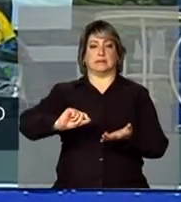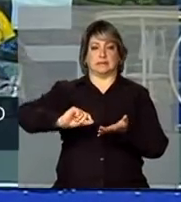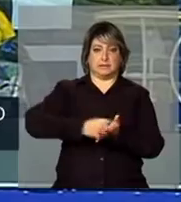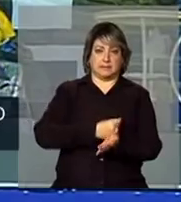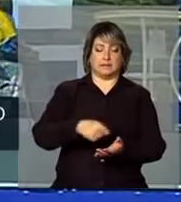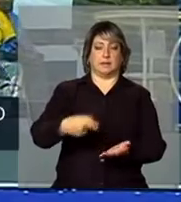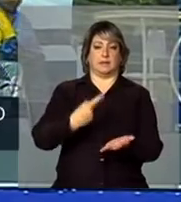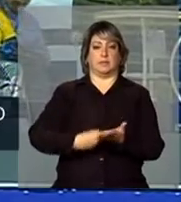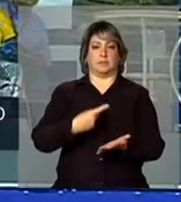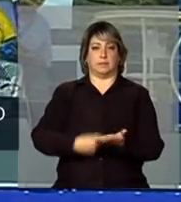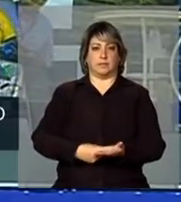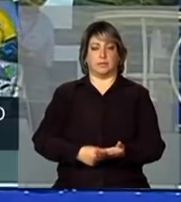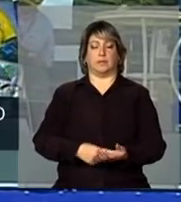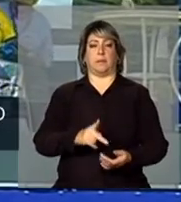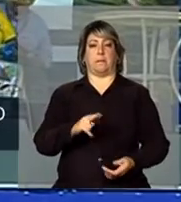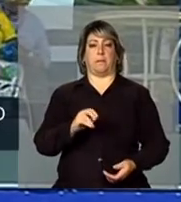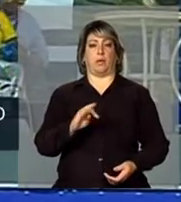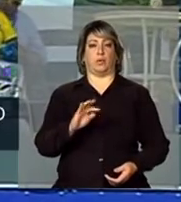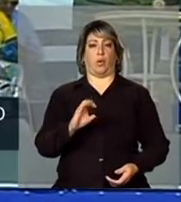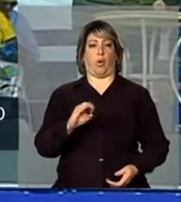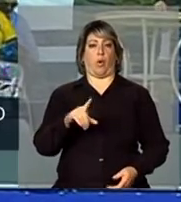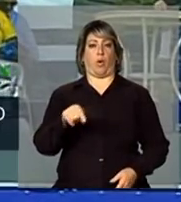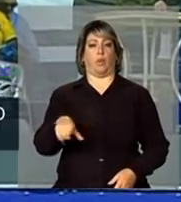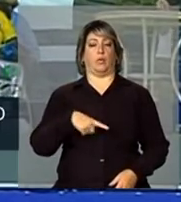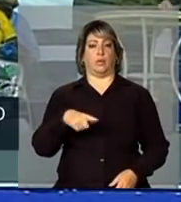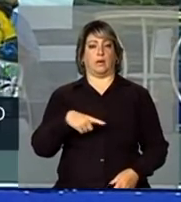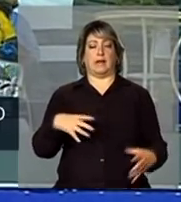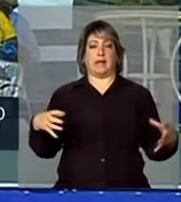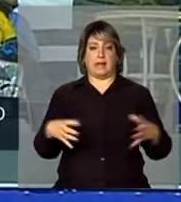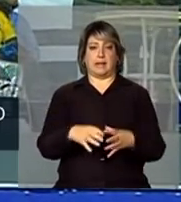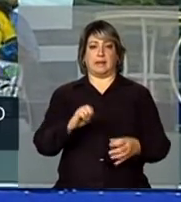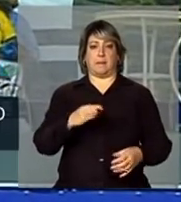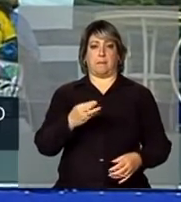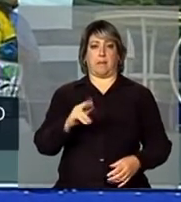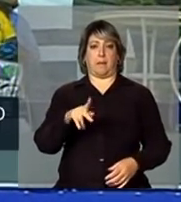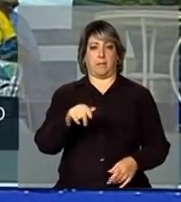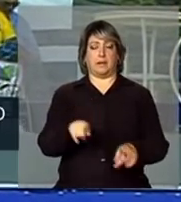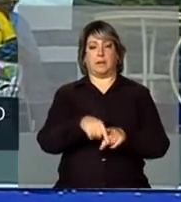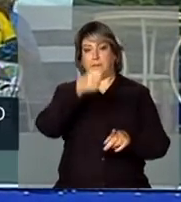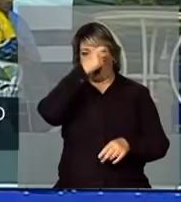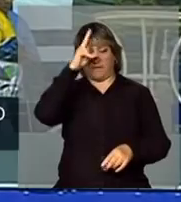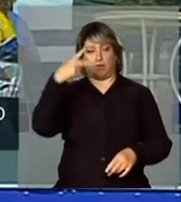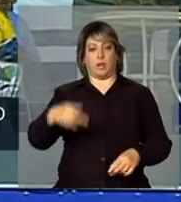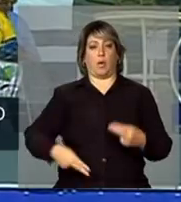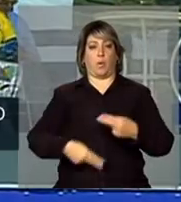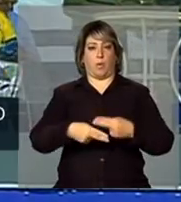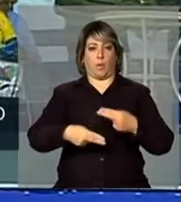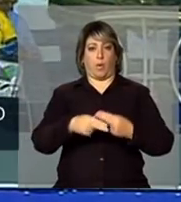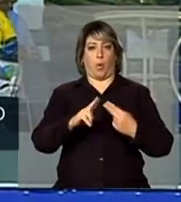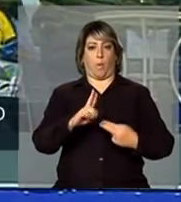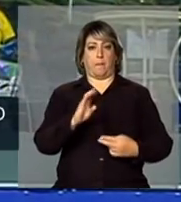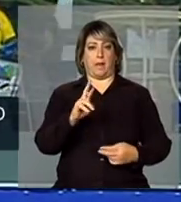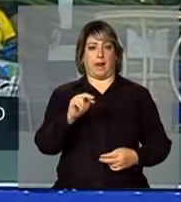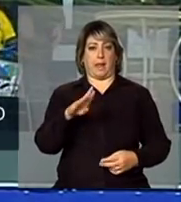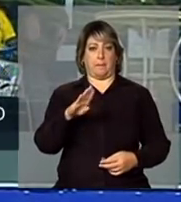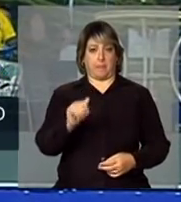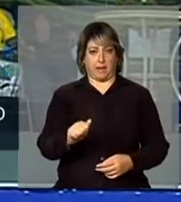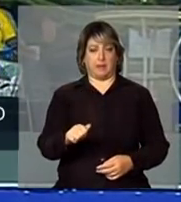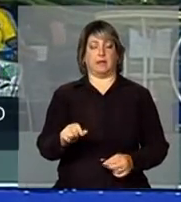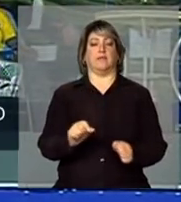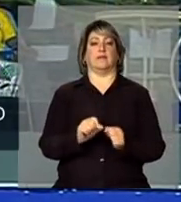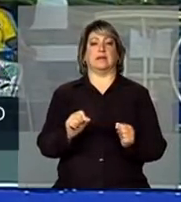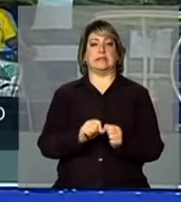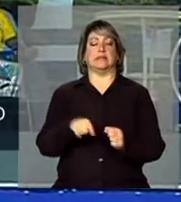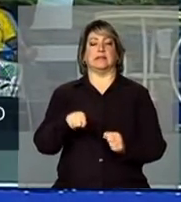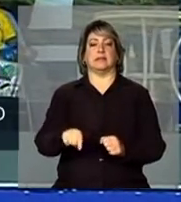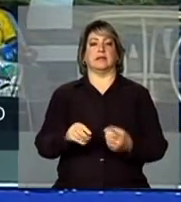do protocolo de intenções entre a Embrapa e a Prefeitura de Uberaba, que tem por objetivo